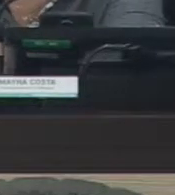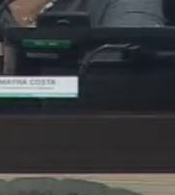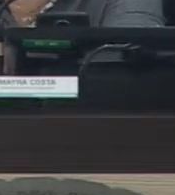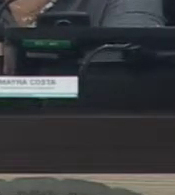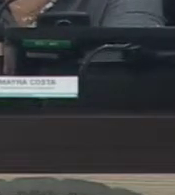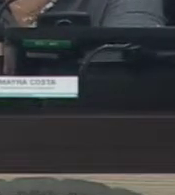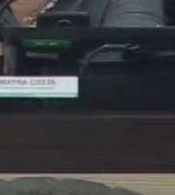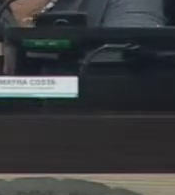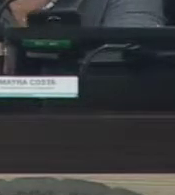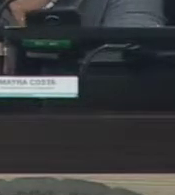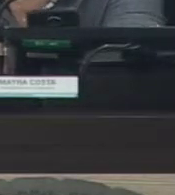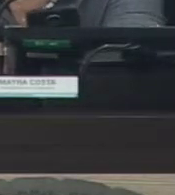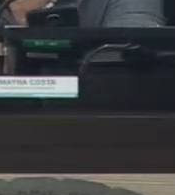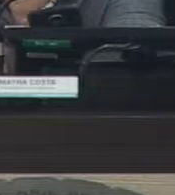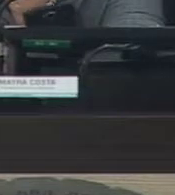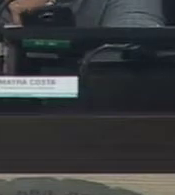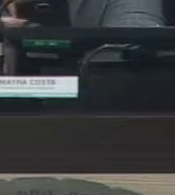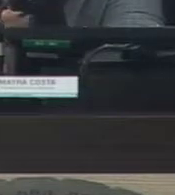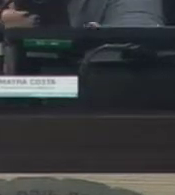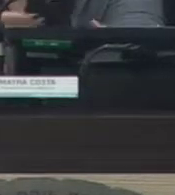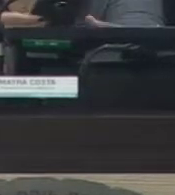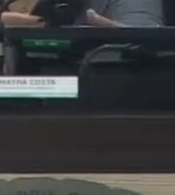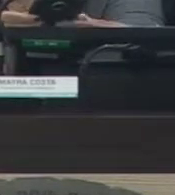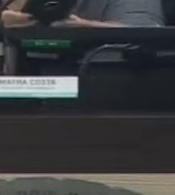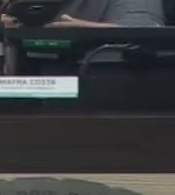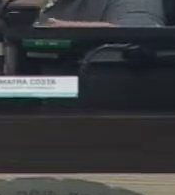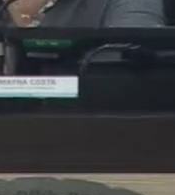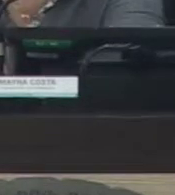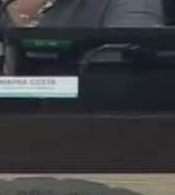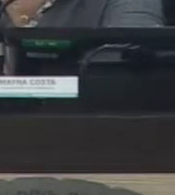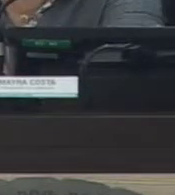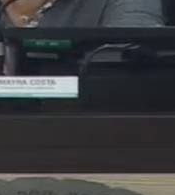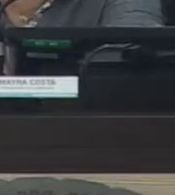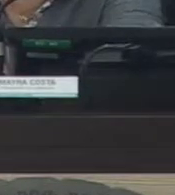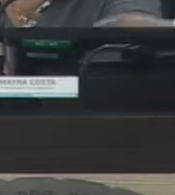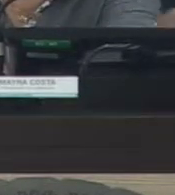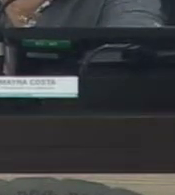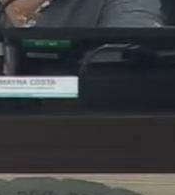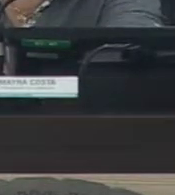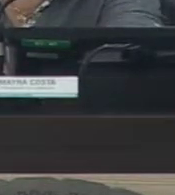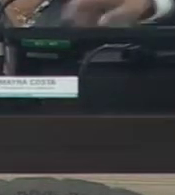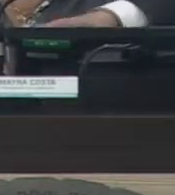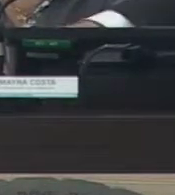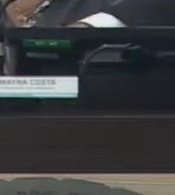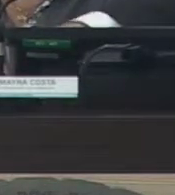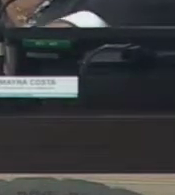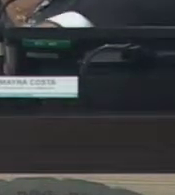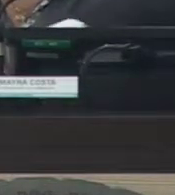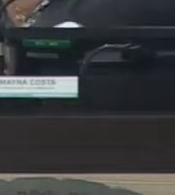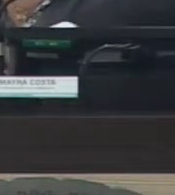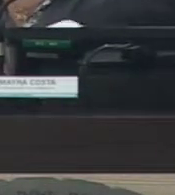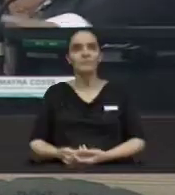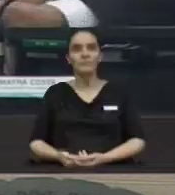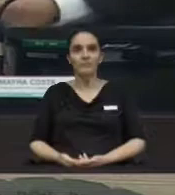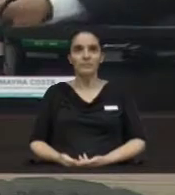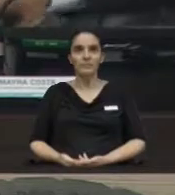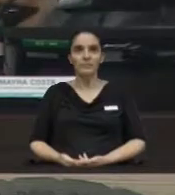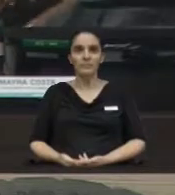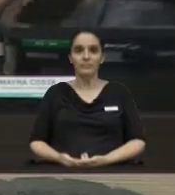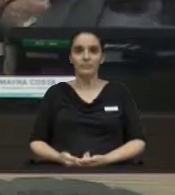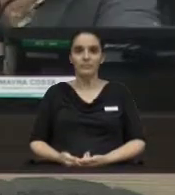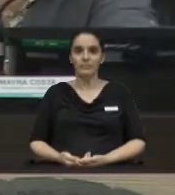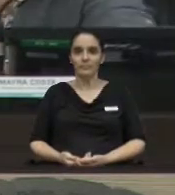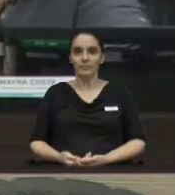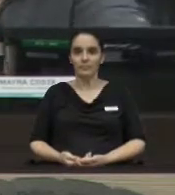adequada e vai coibir, inibir exagero daqueles que exageram e fazem uso ou